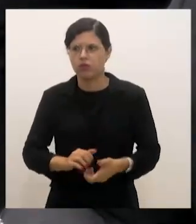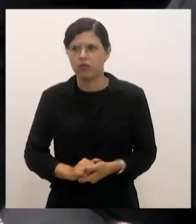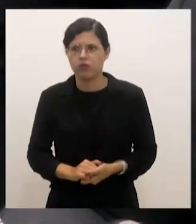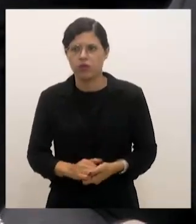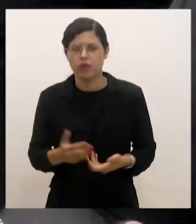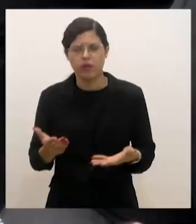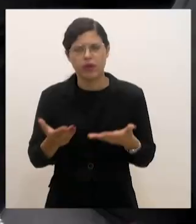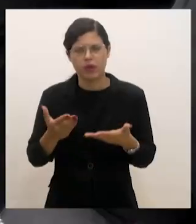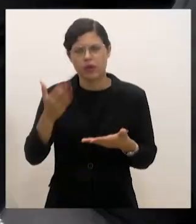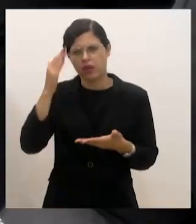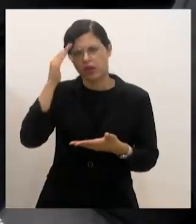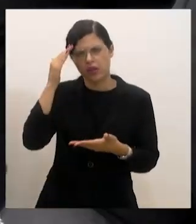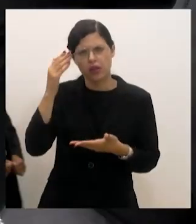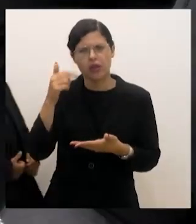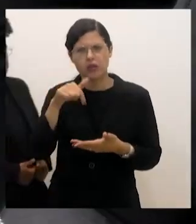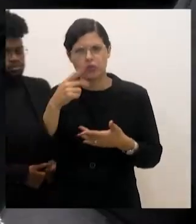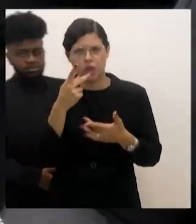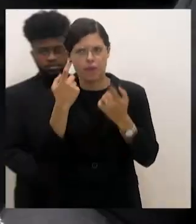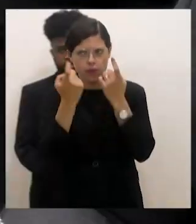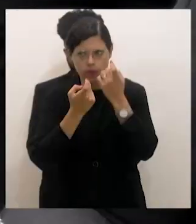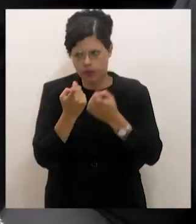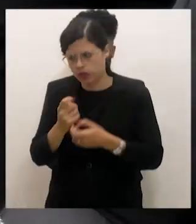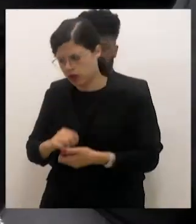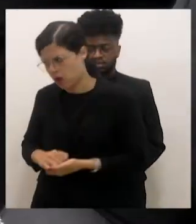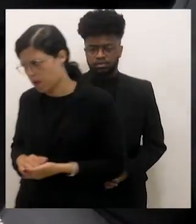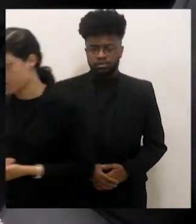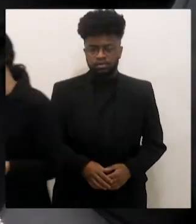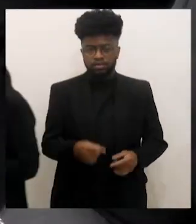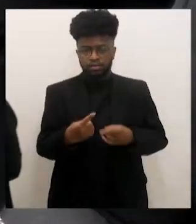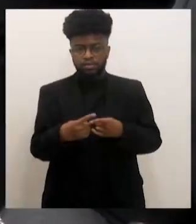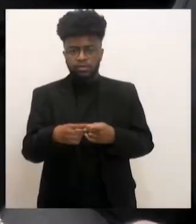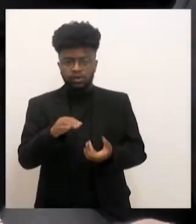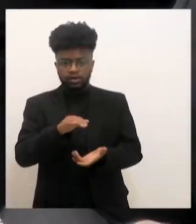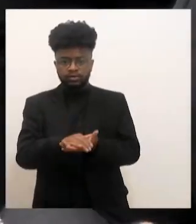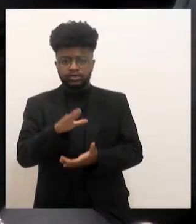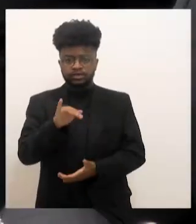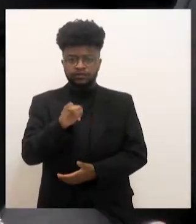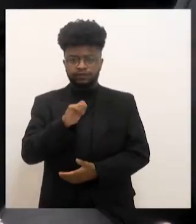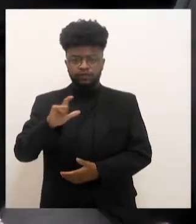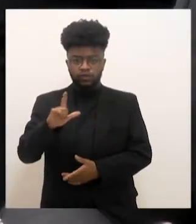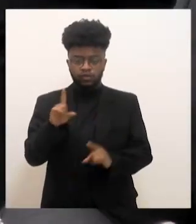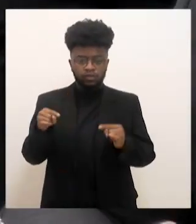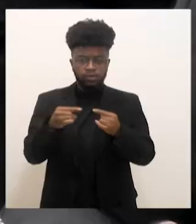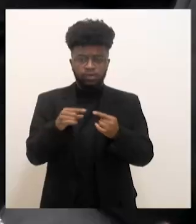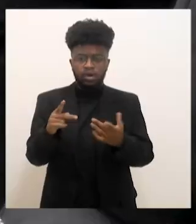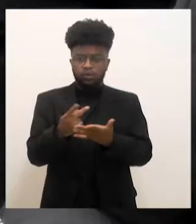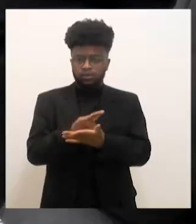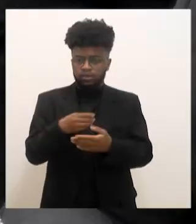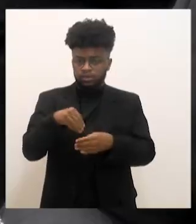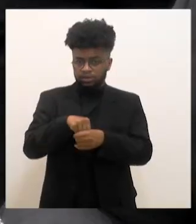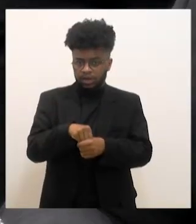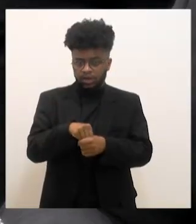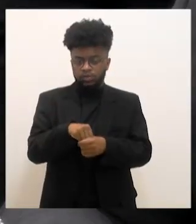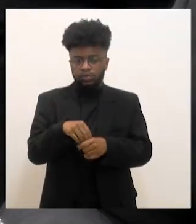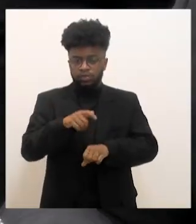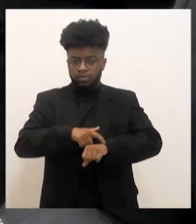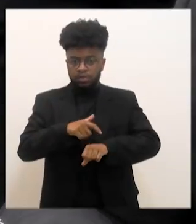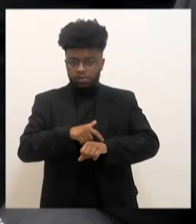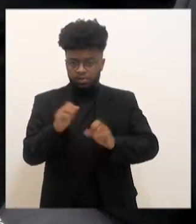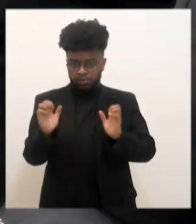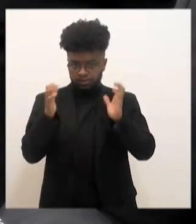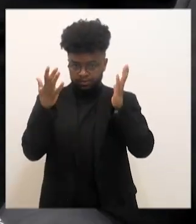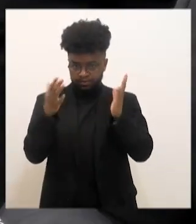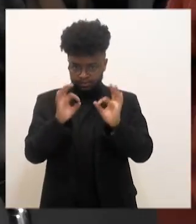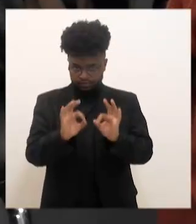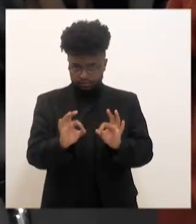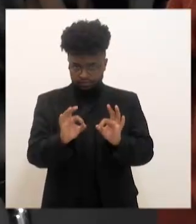queria só entender se essa é a preocupação, que o civil seja feito dentro das cerimônias específicas. É